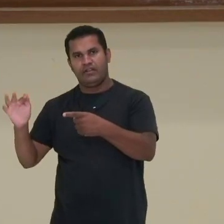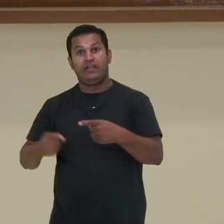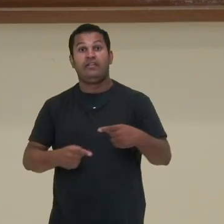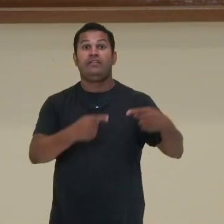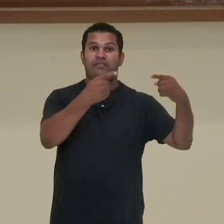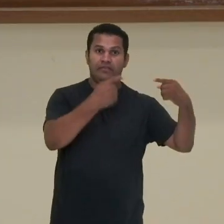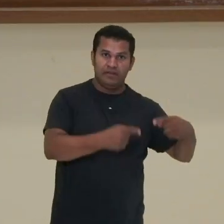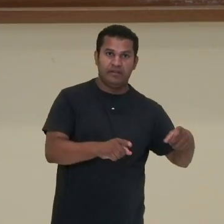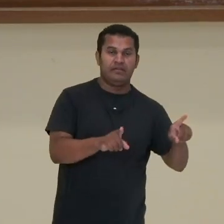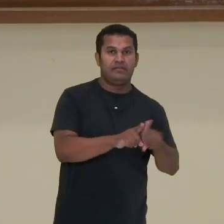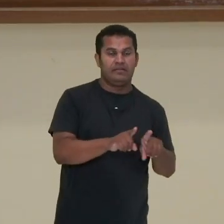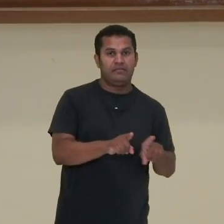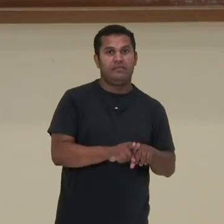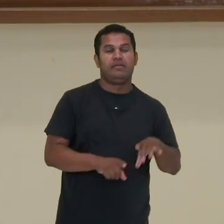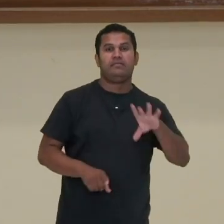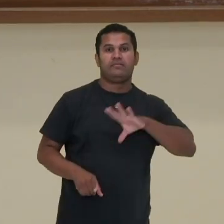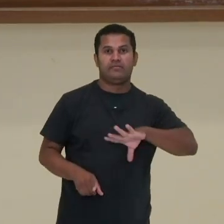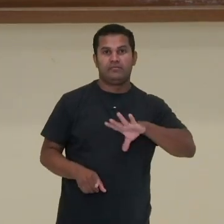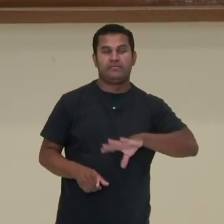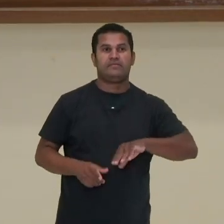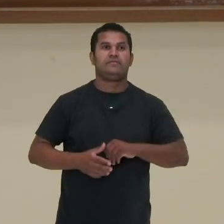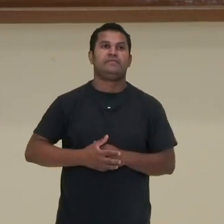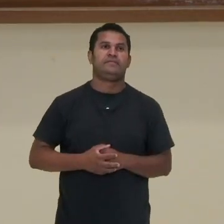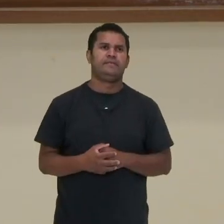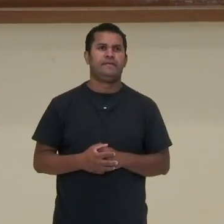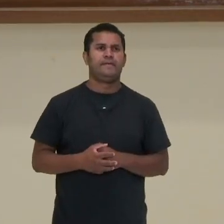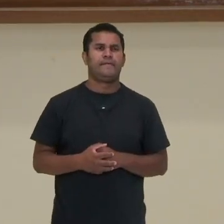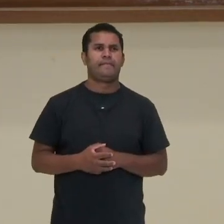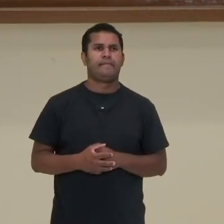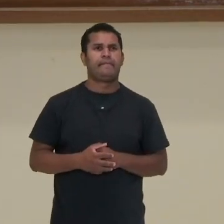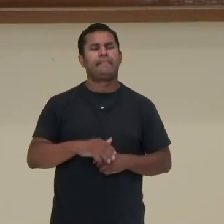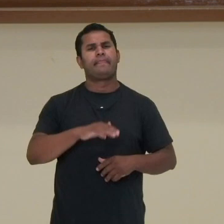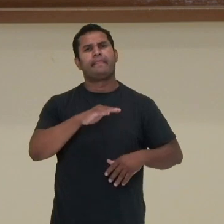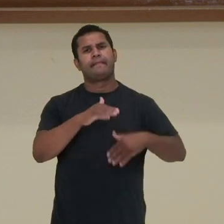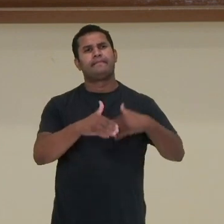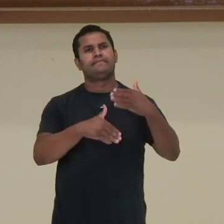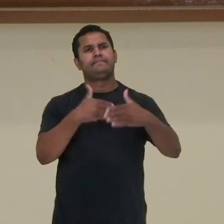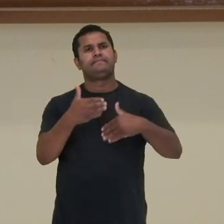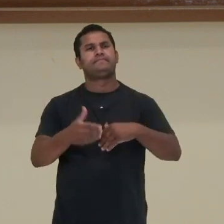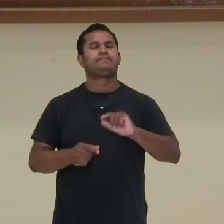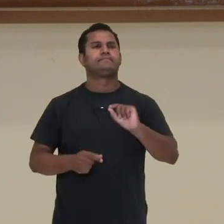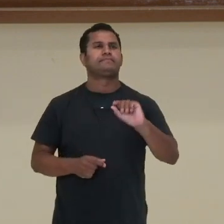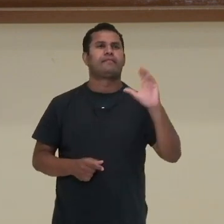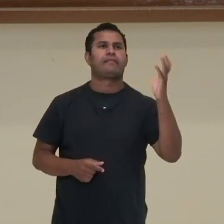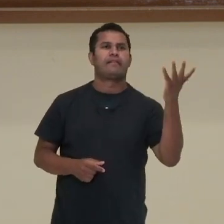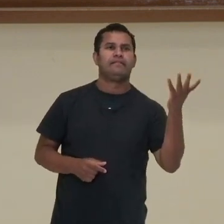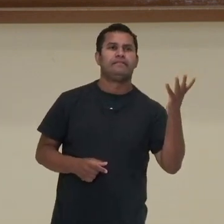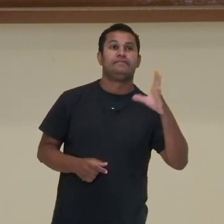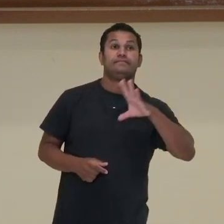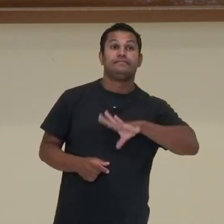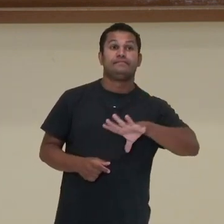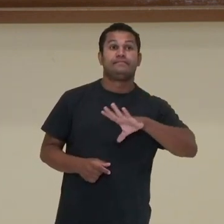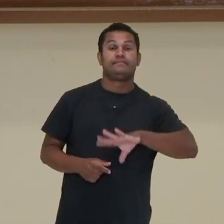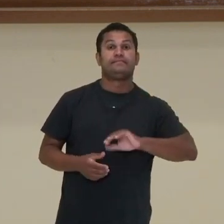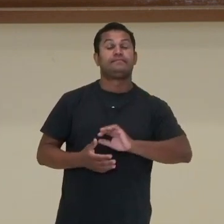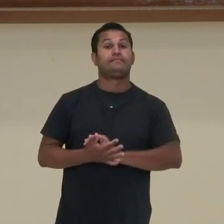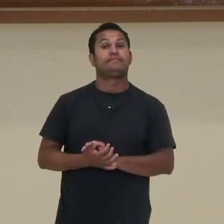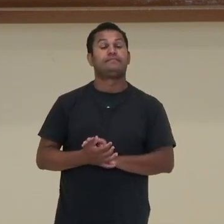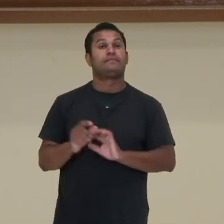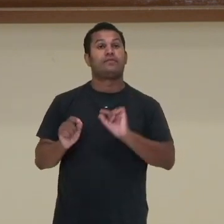Portugal descobre uma rota alternativa, descobre que não tem beirada do mundo, que não tem monstros marinhos que iriam